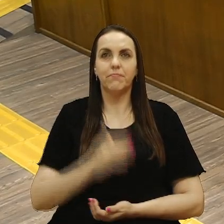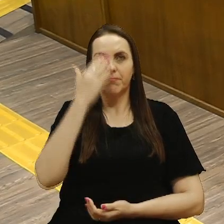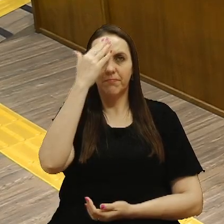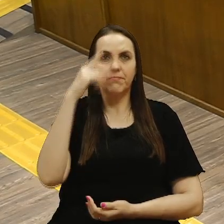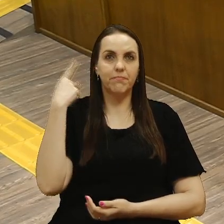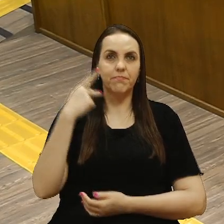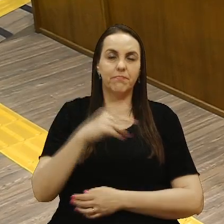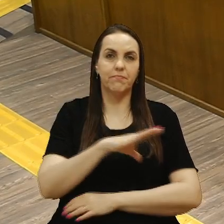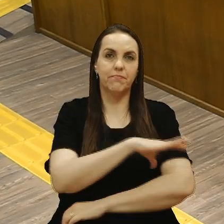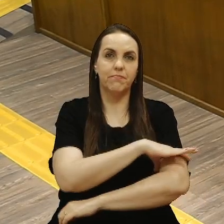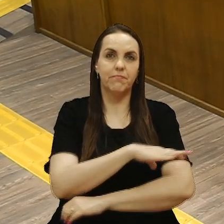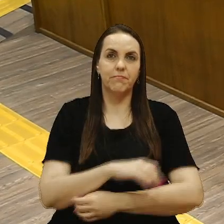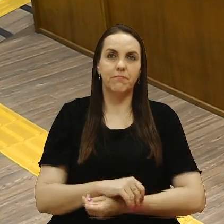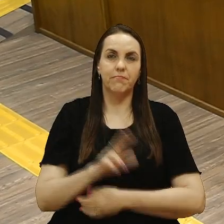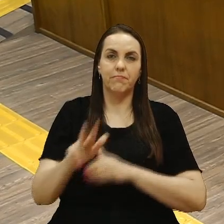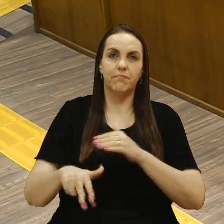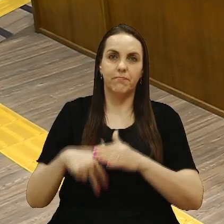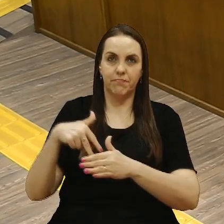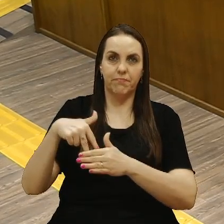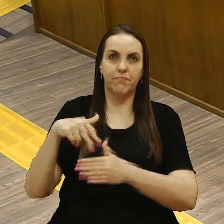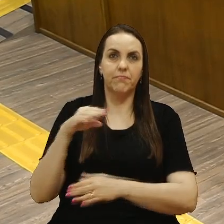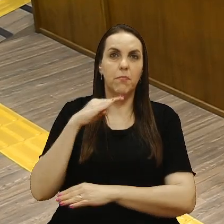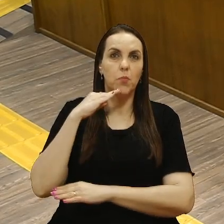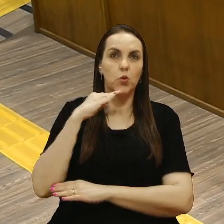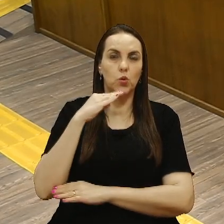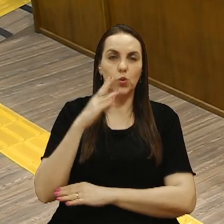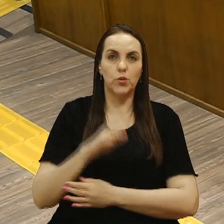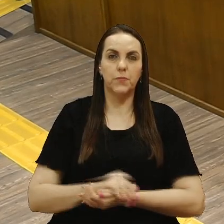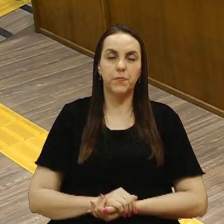vereador Ramon Telles. Em grande expediente, vereador Alexandre Bortoluz, da tribuna.